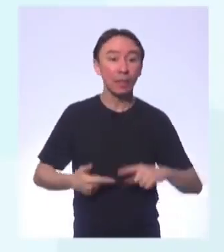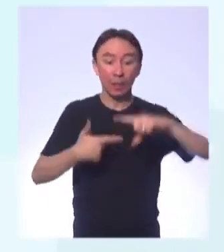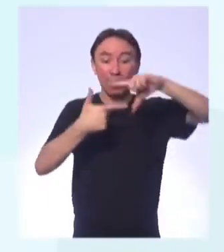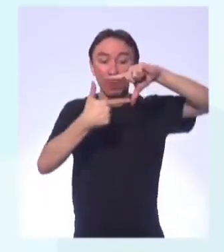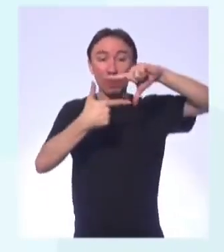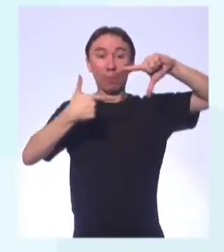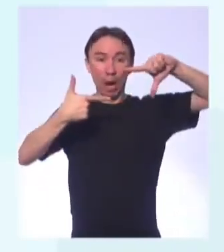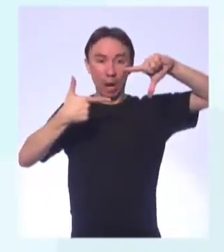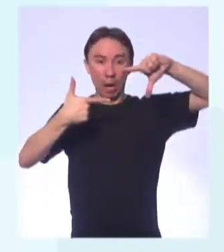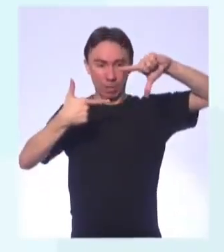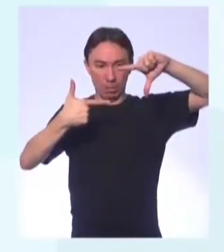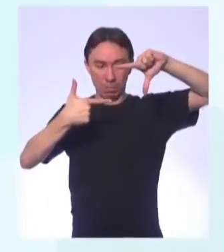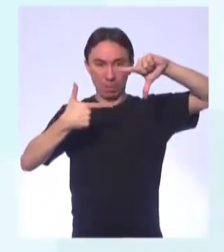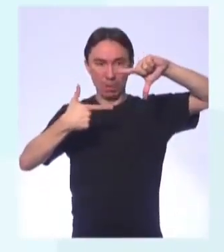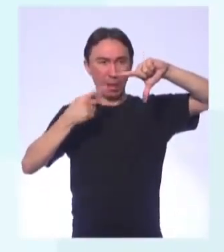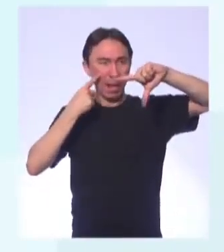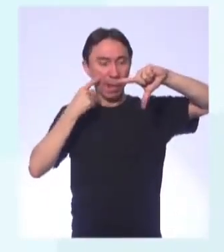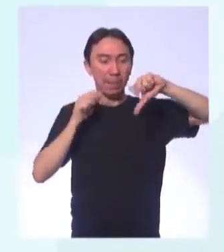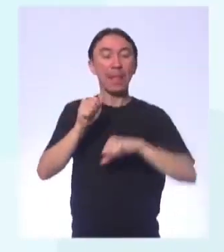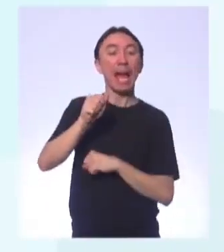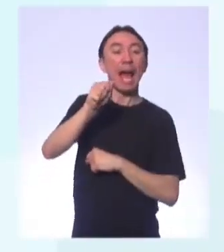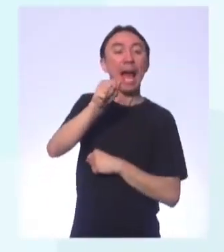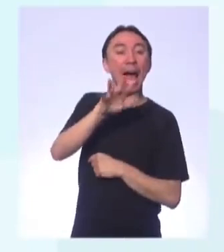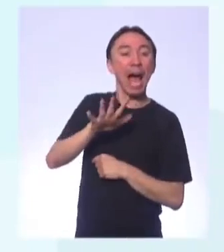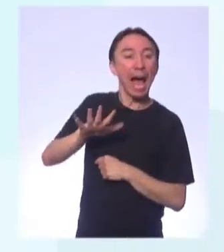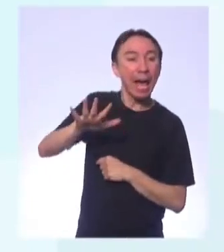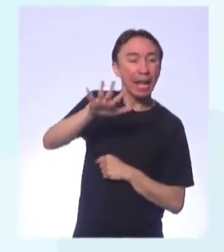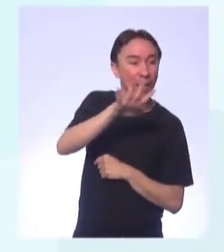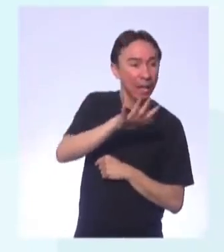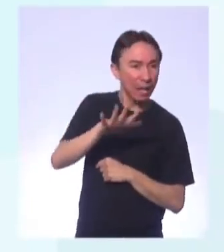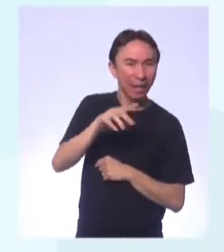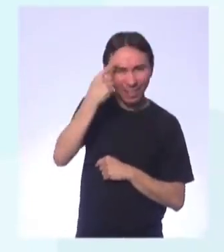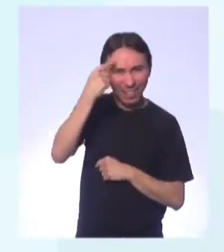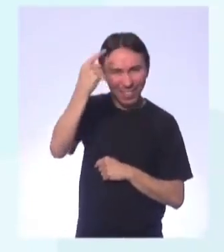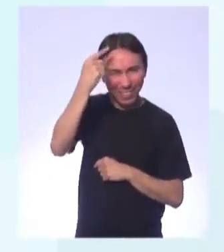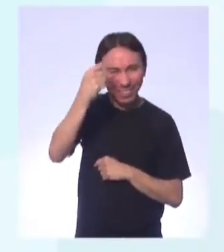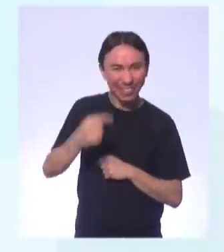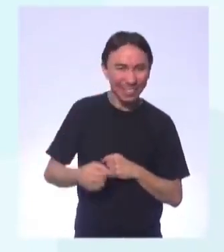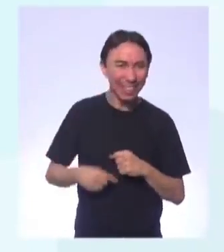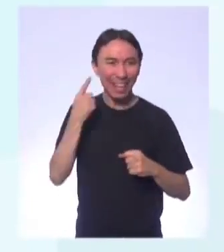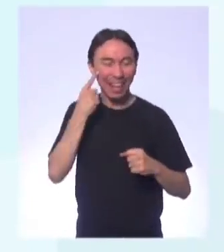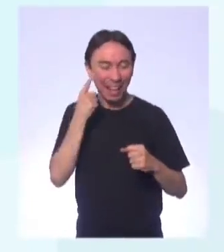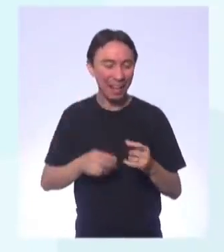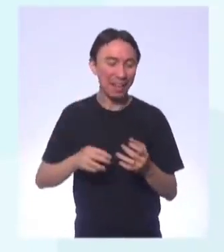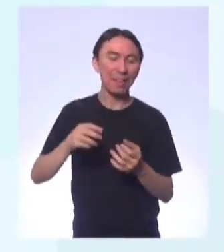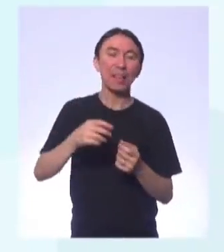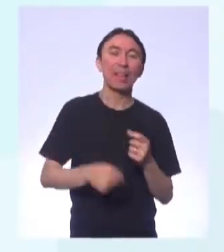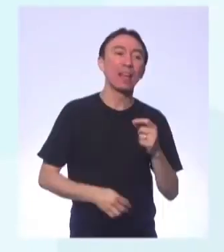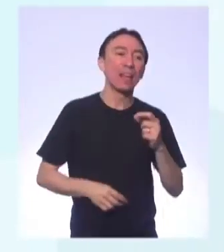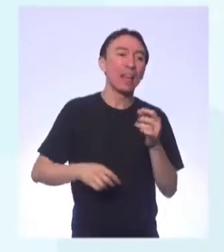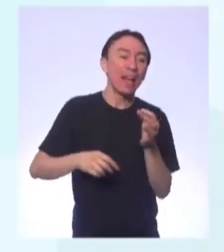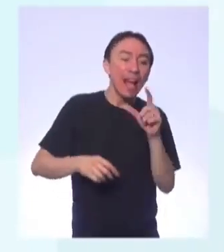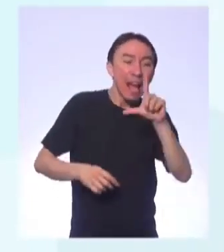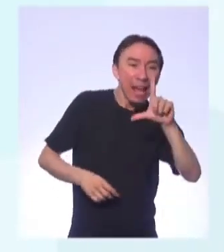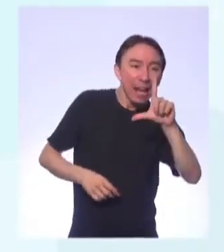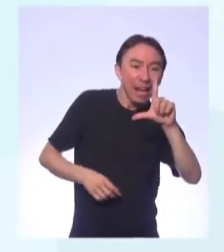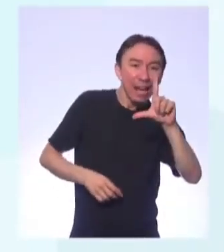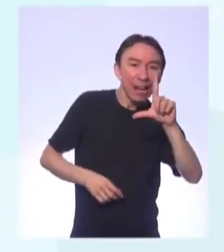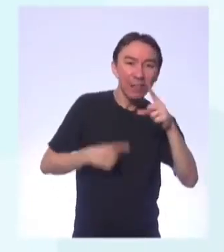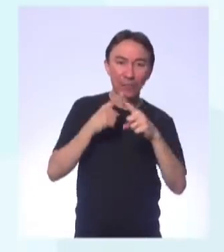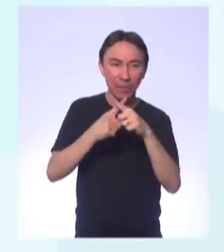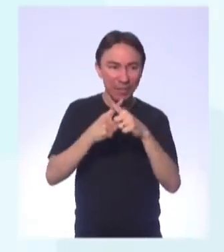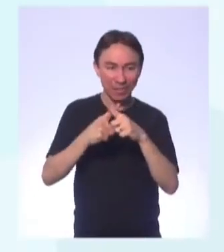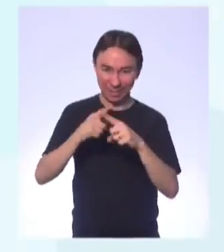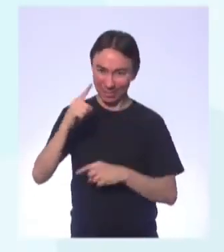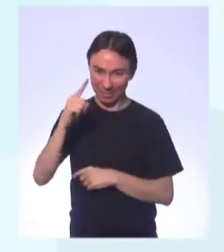é o produto do comprimento pela largura Lembrando que produto aí ó anota no caderno por favor